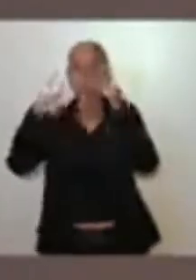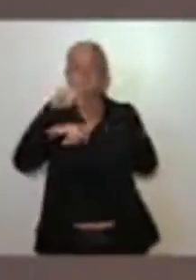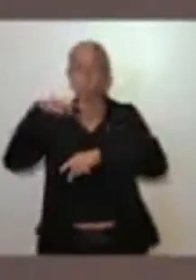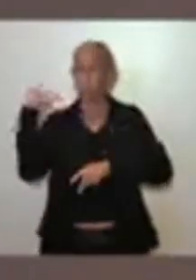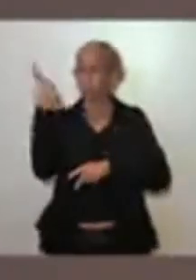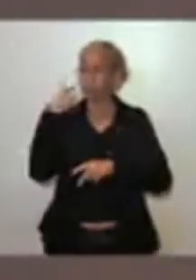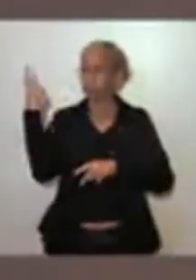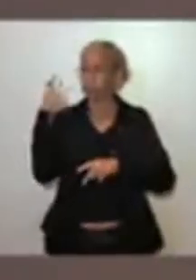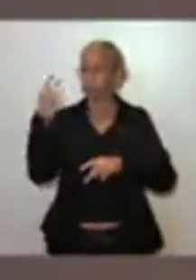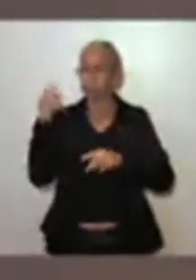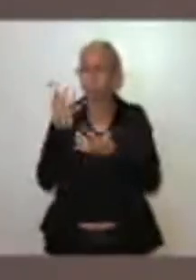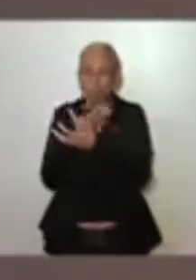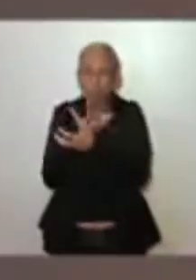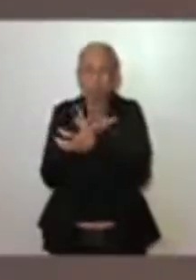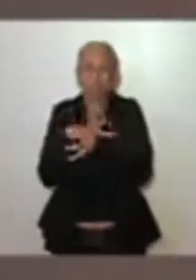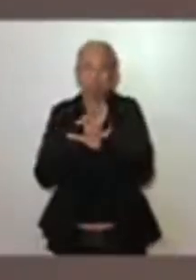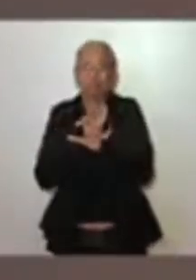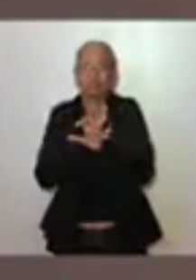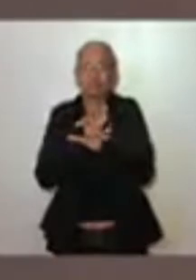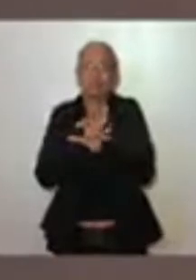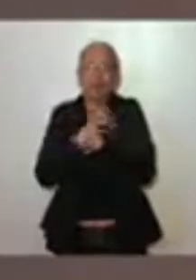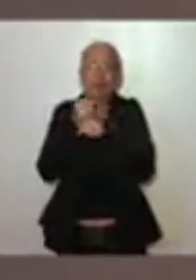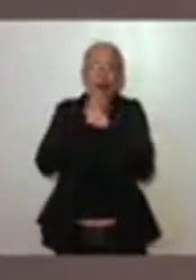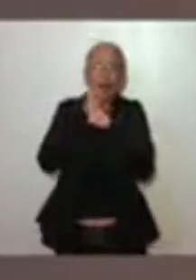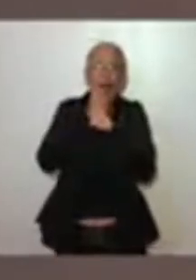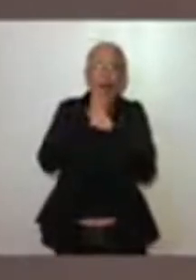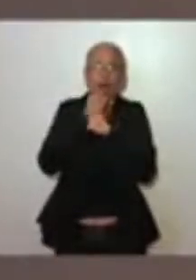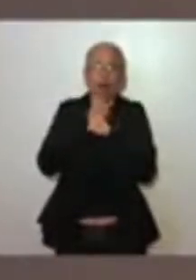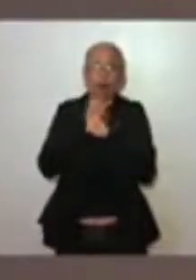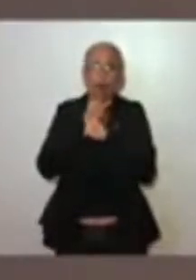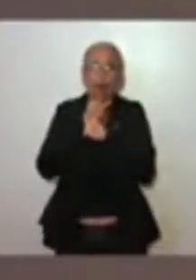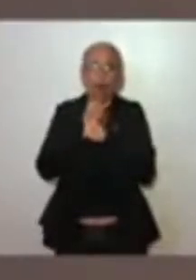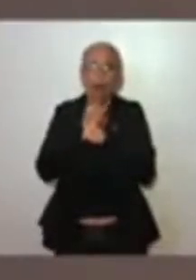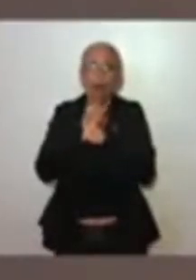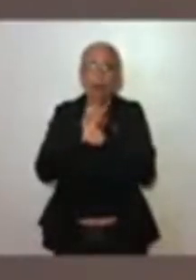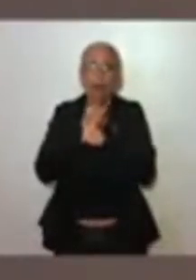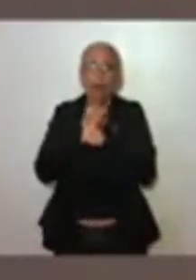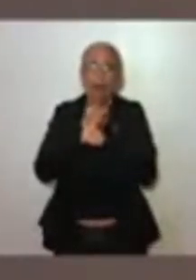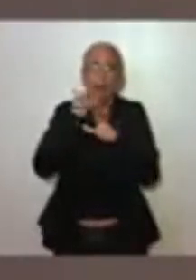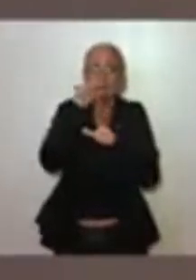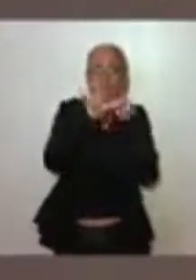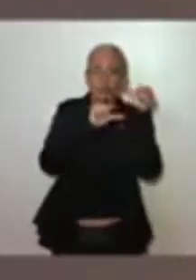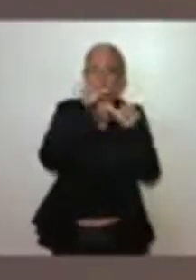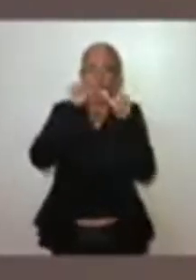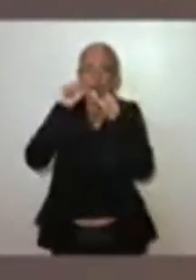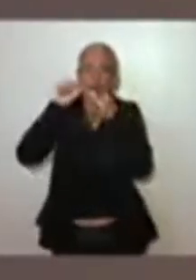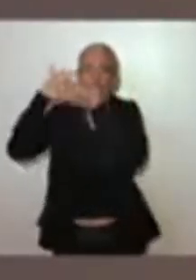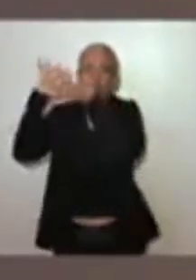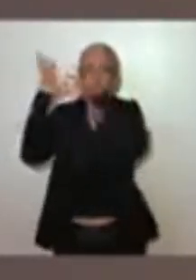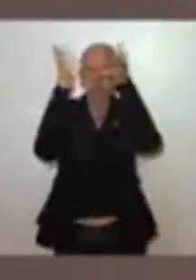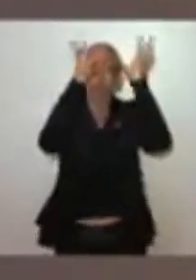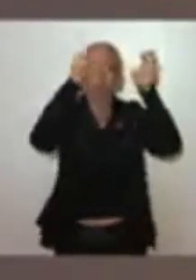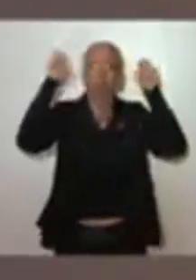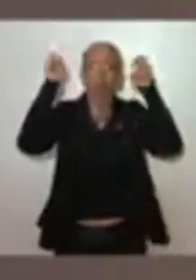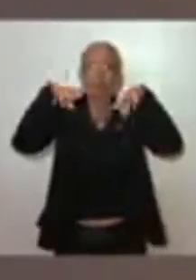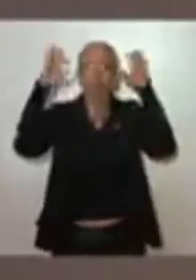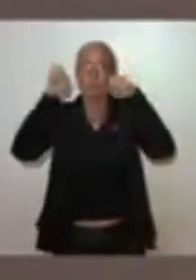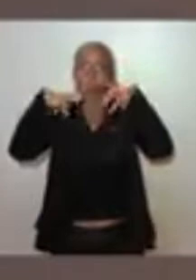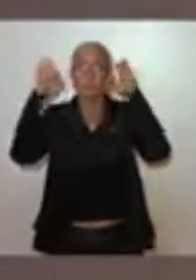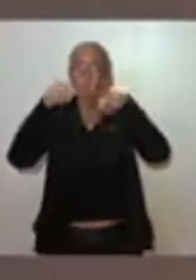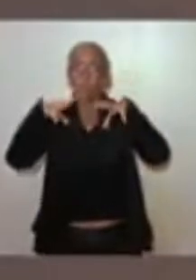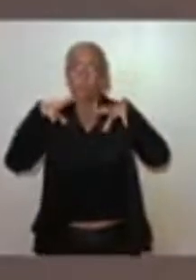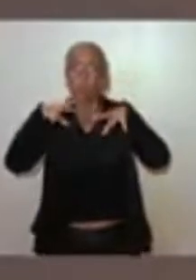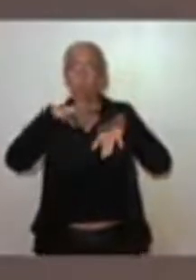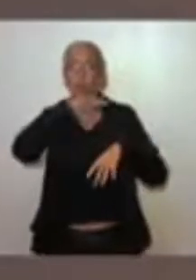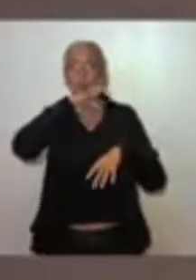secas e jogadas portanto mudanças no regime de chuvas que vão comprometer